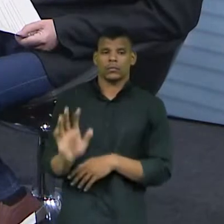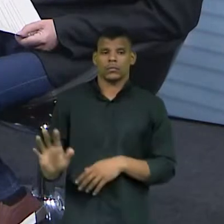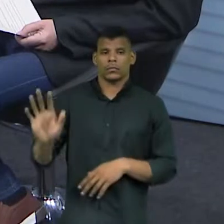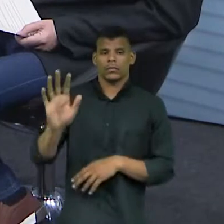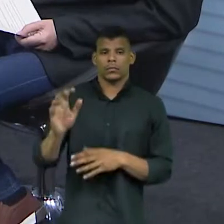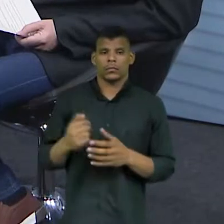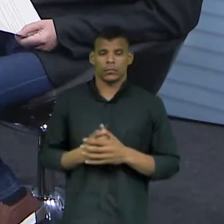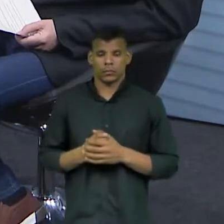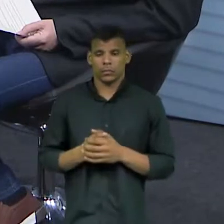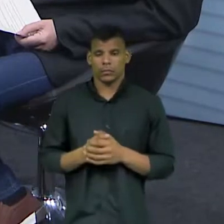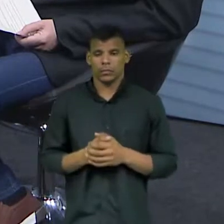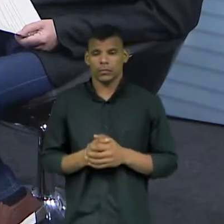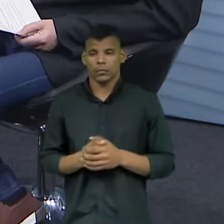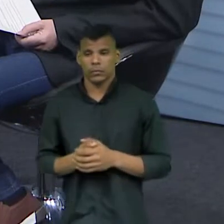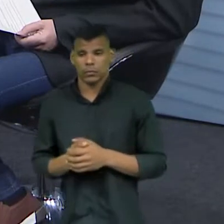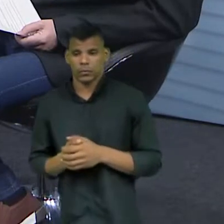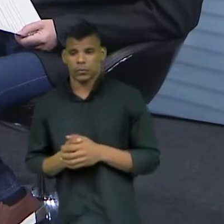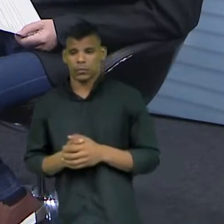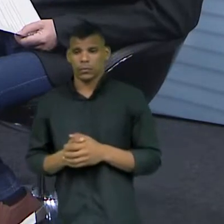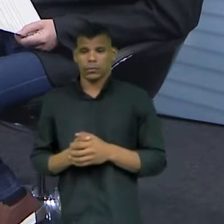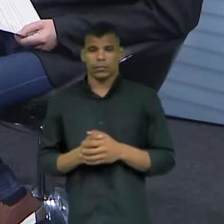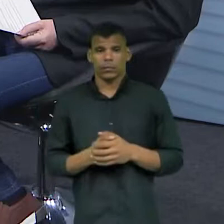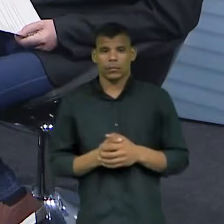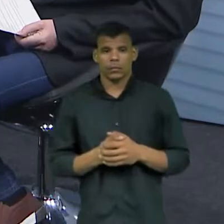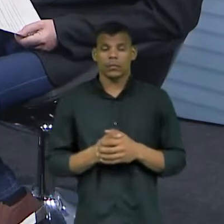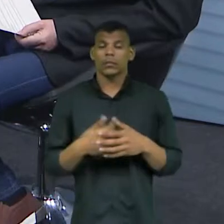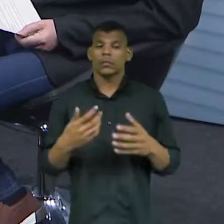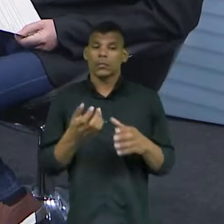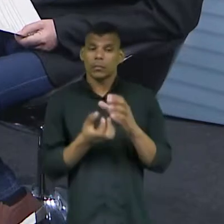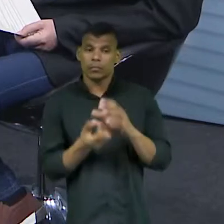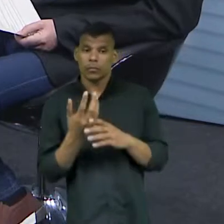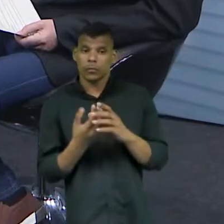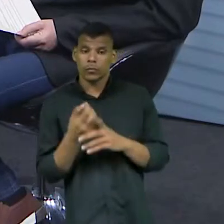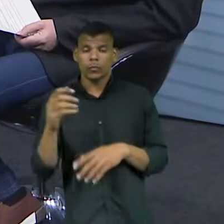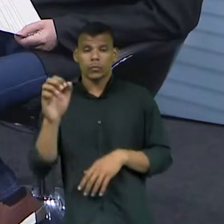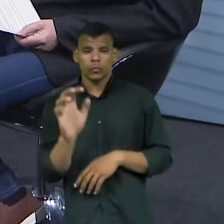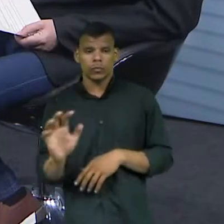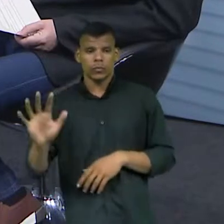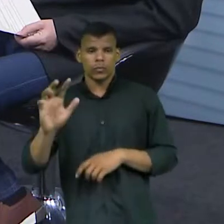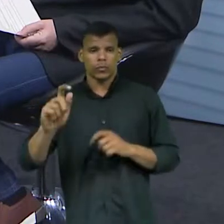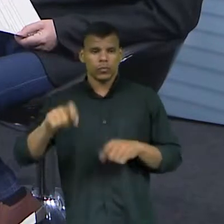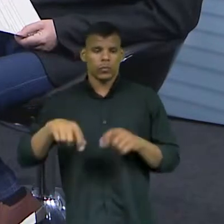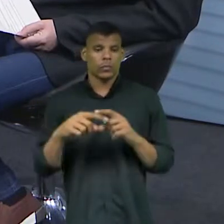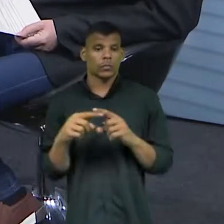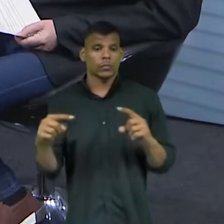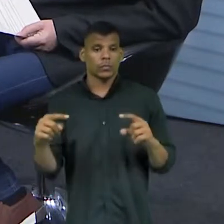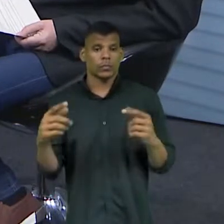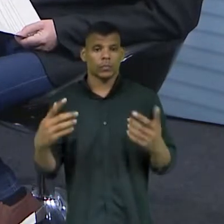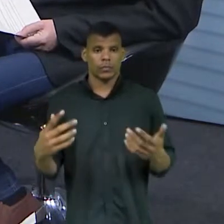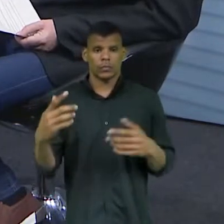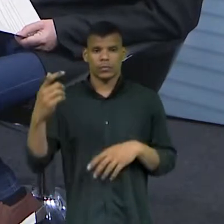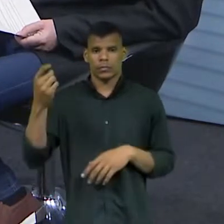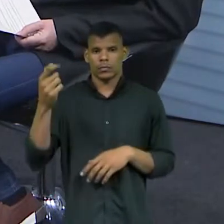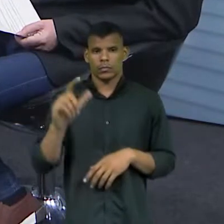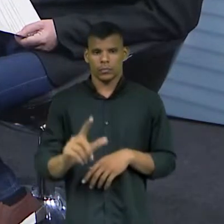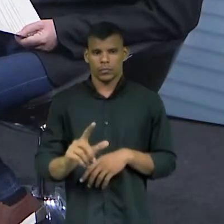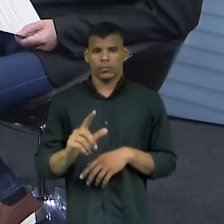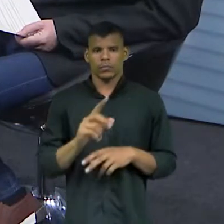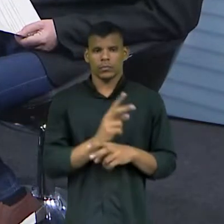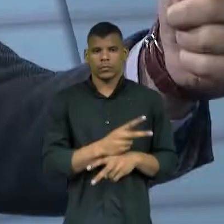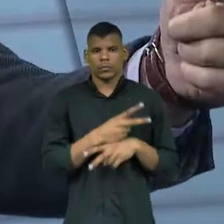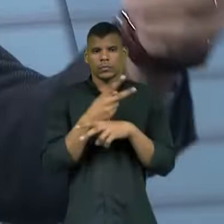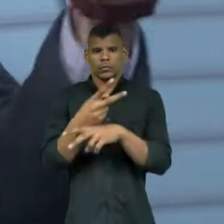porque eles poderiam produzir na Europa também. Mas só que lá a geração de sol e de vento